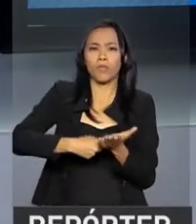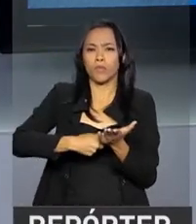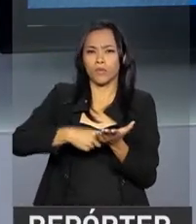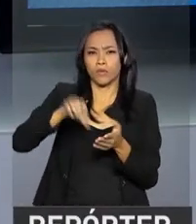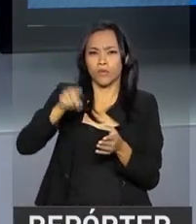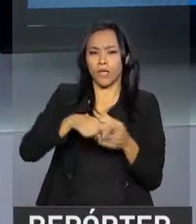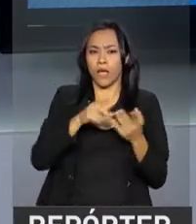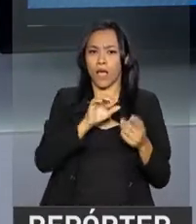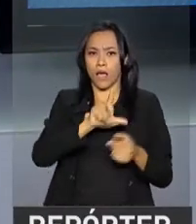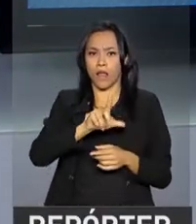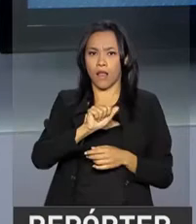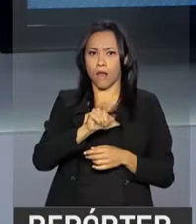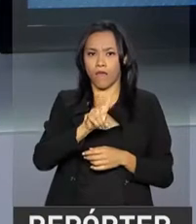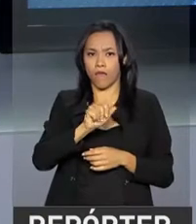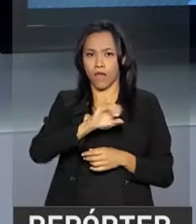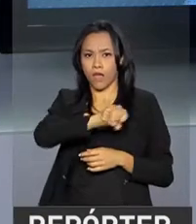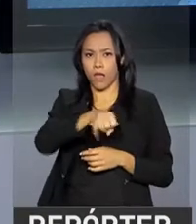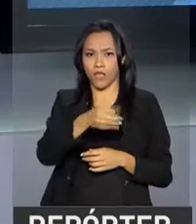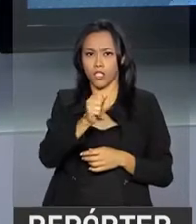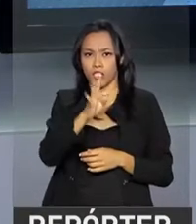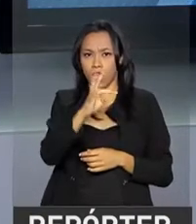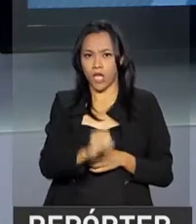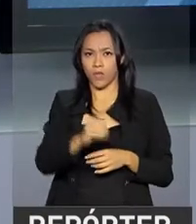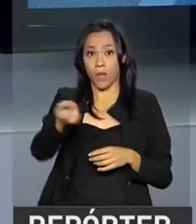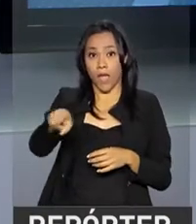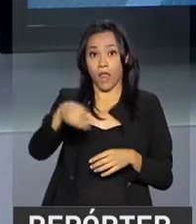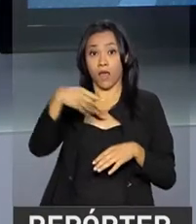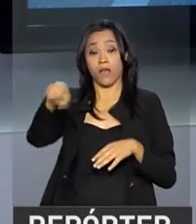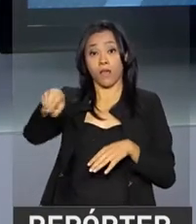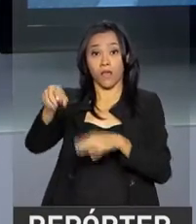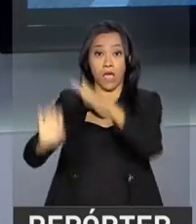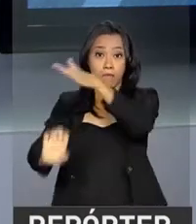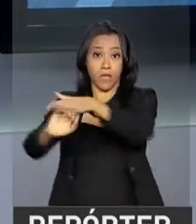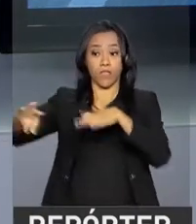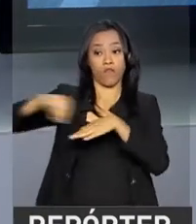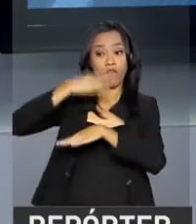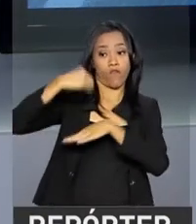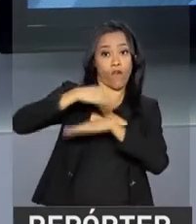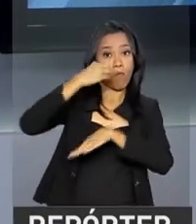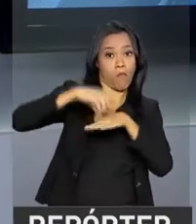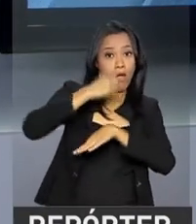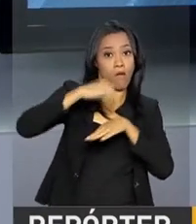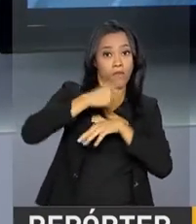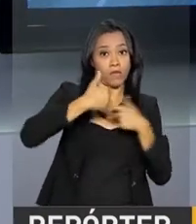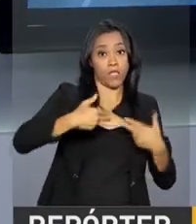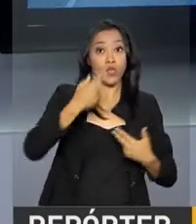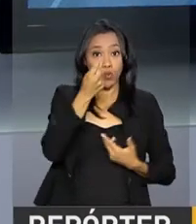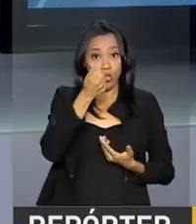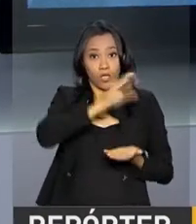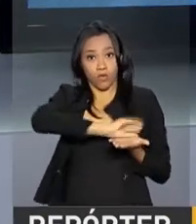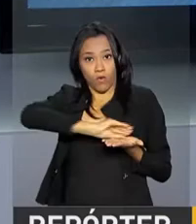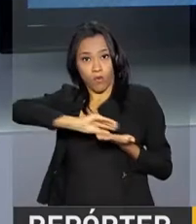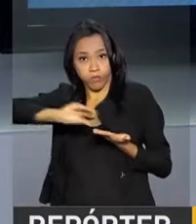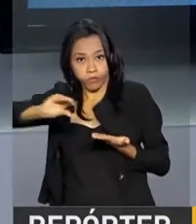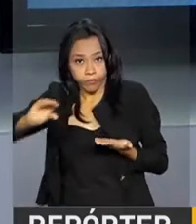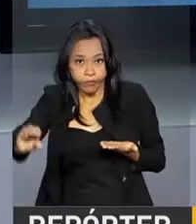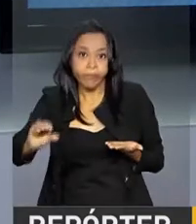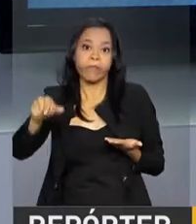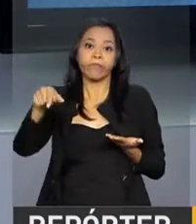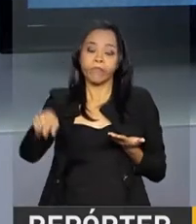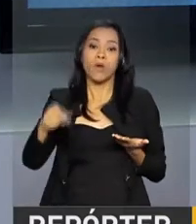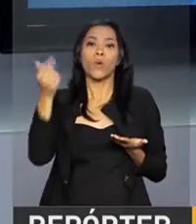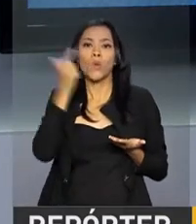informou a estatal em comunicado com essa evolução o total de recursos transferidos a estatal desde o início da operação